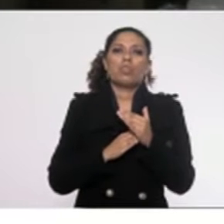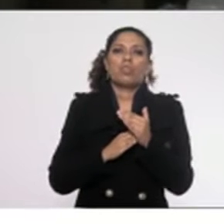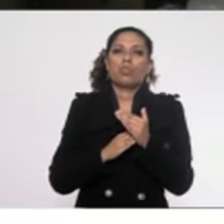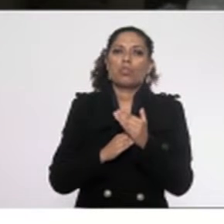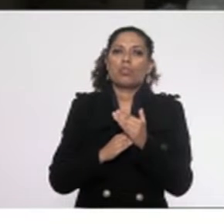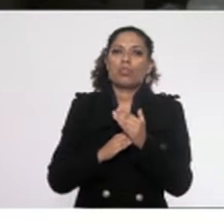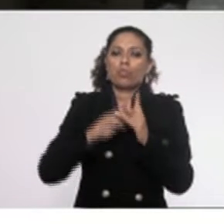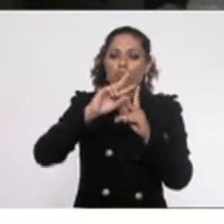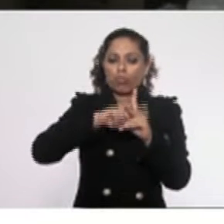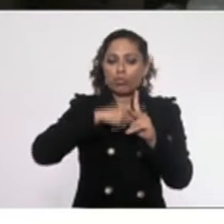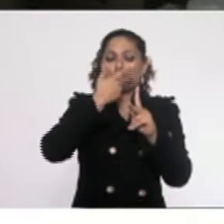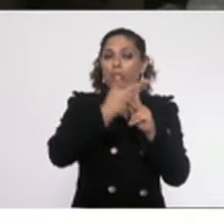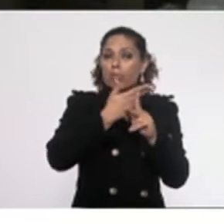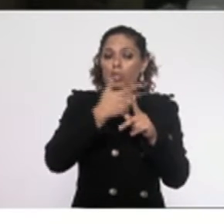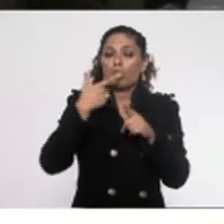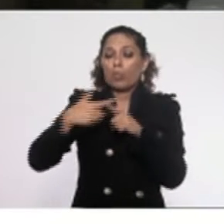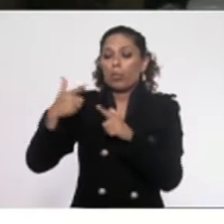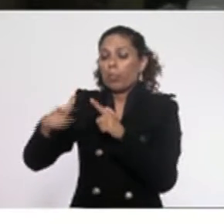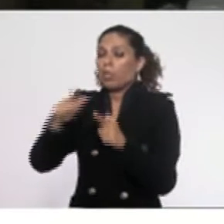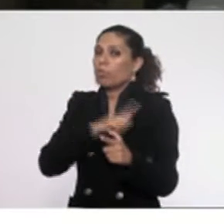estoura as contas de governo.